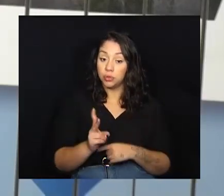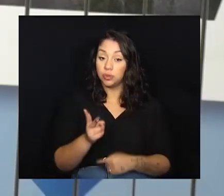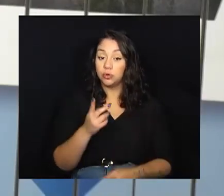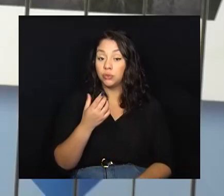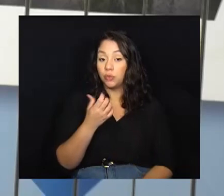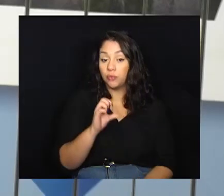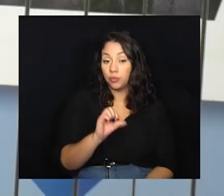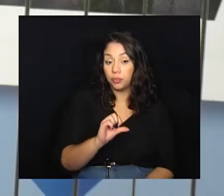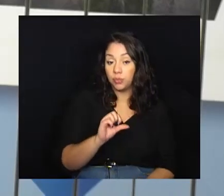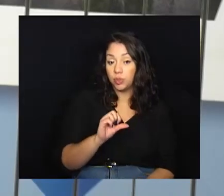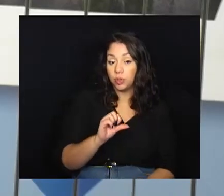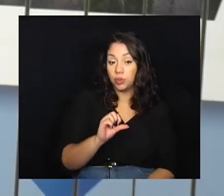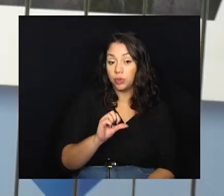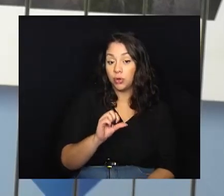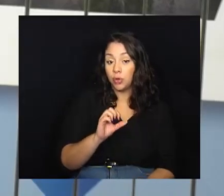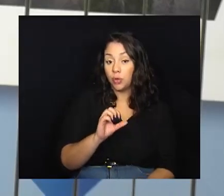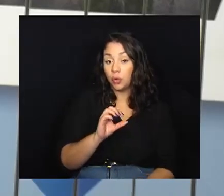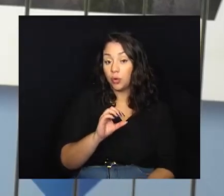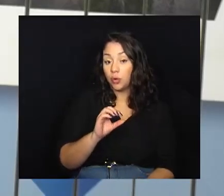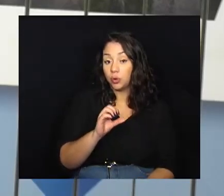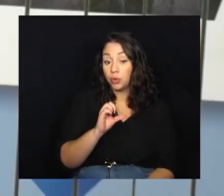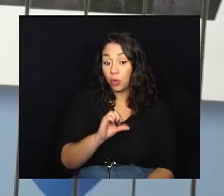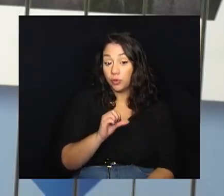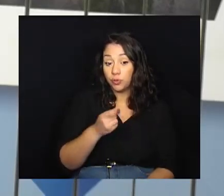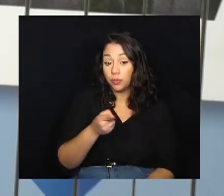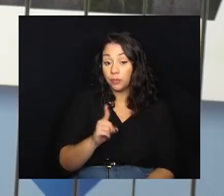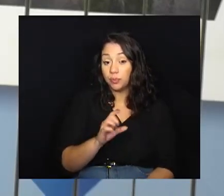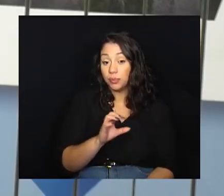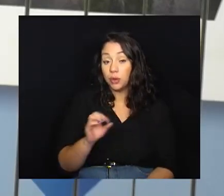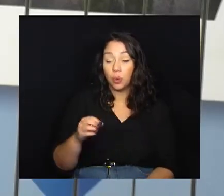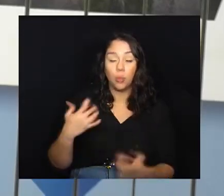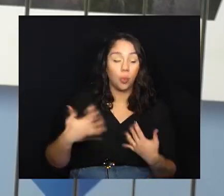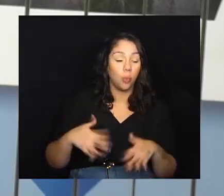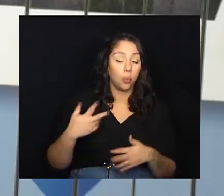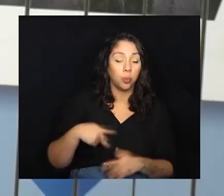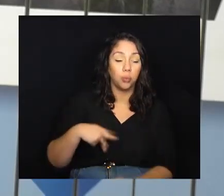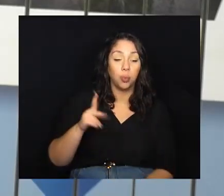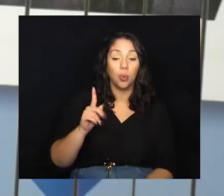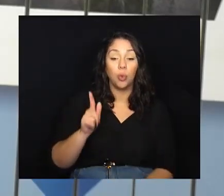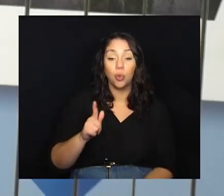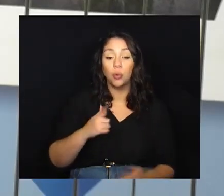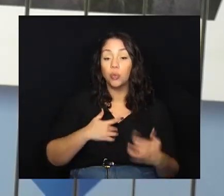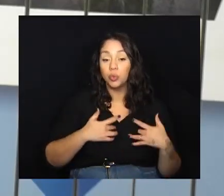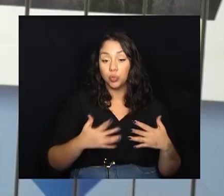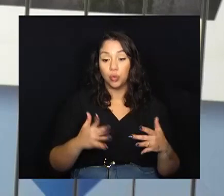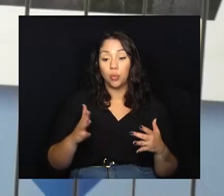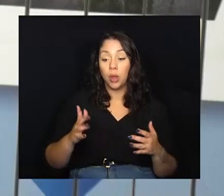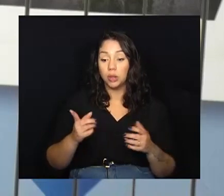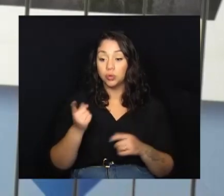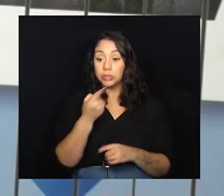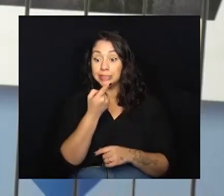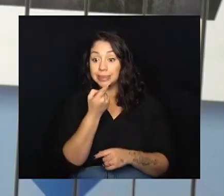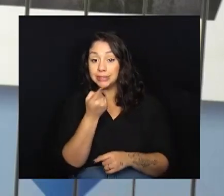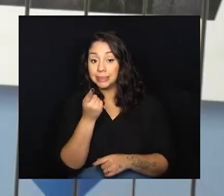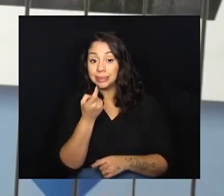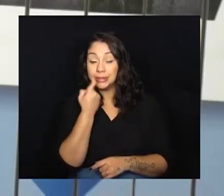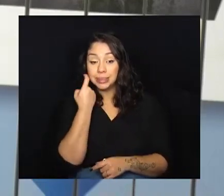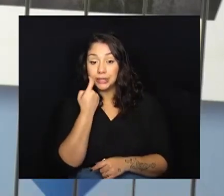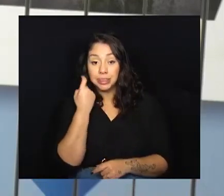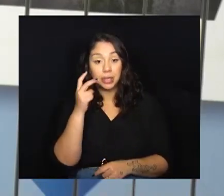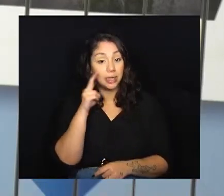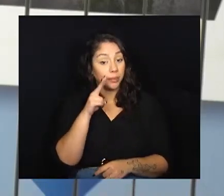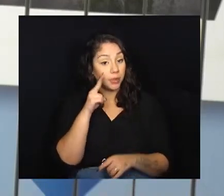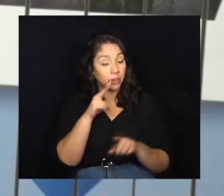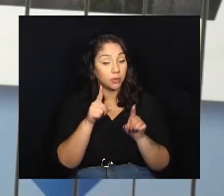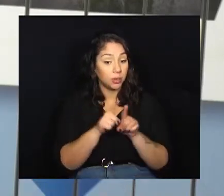9.984 kg de agasalhos doados até a última sexta-feira Lembrando que neste momento